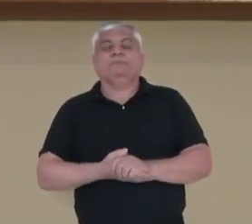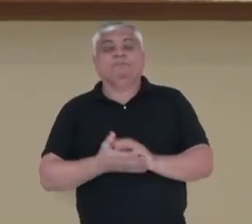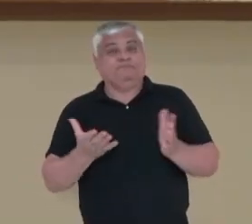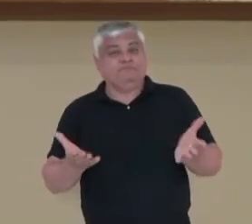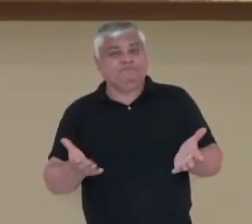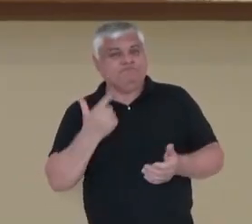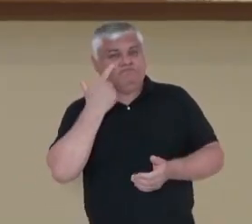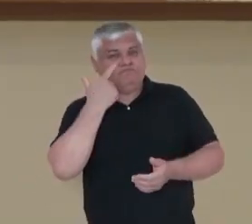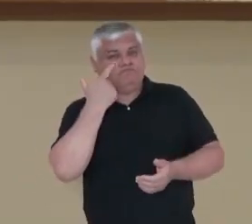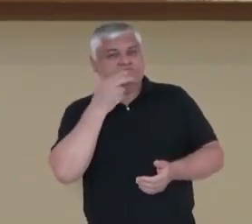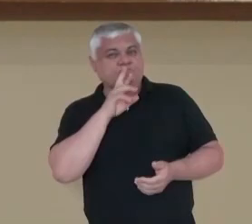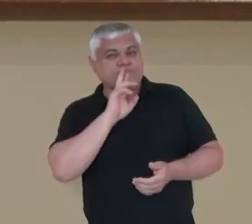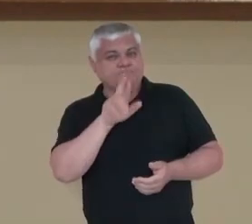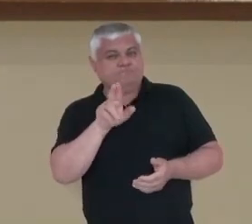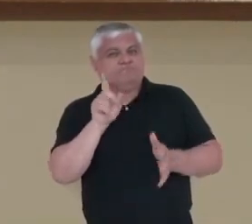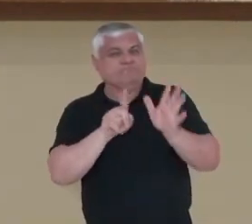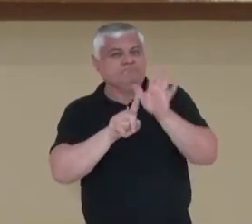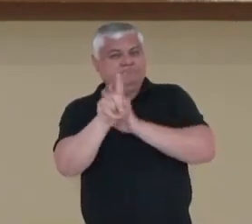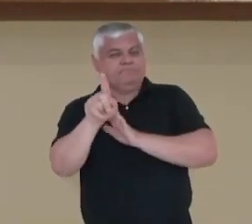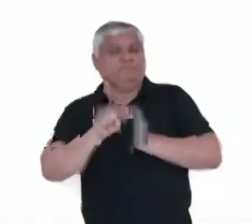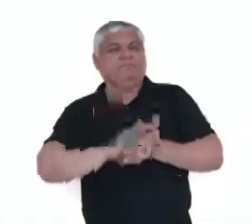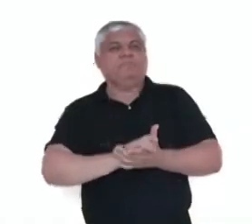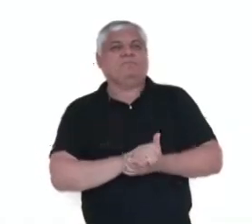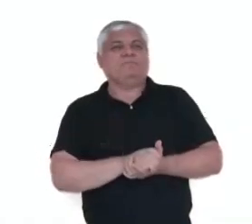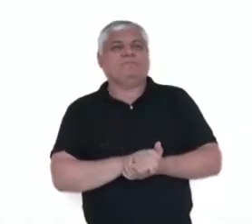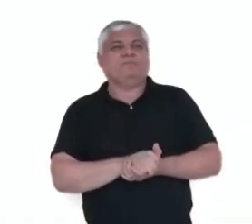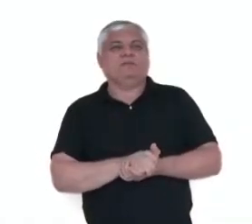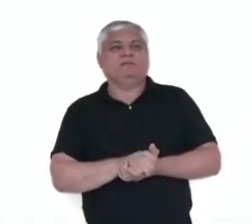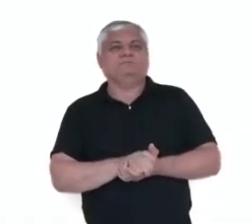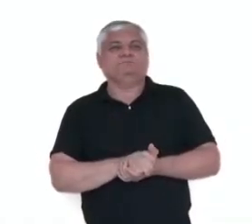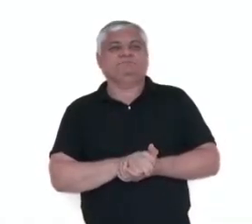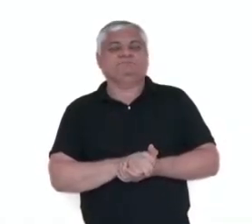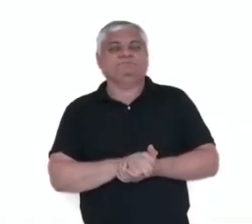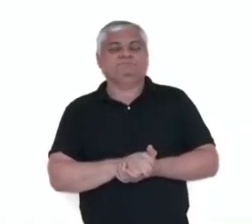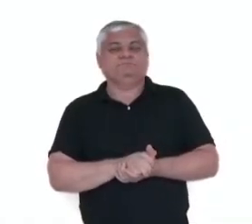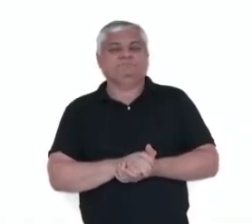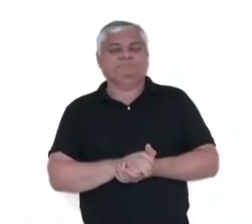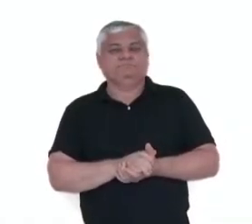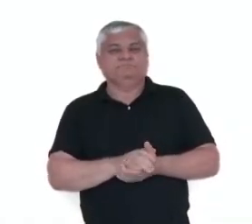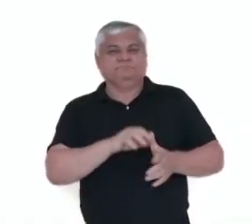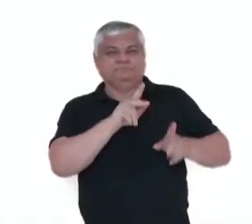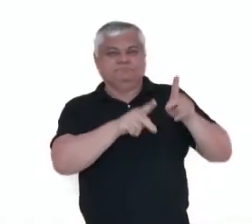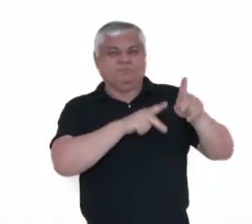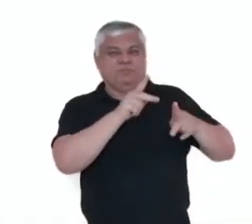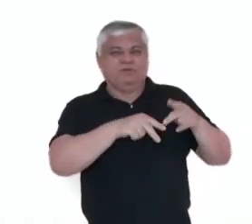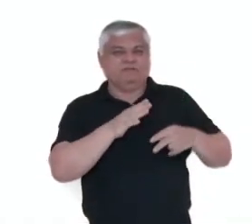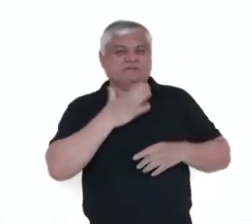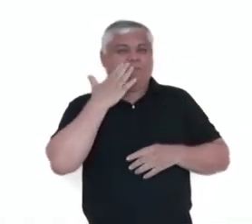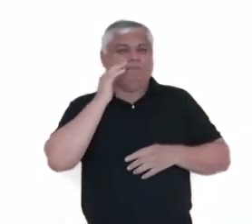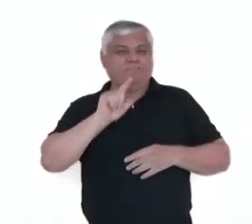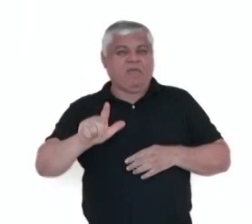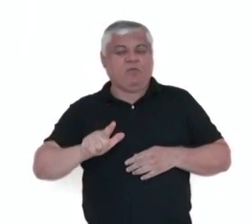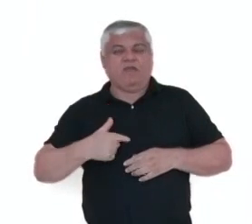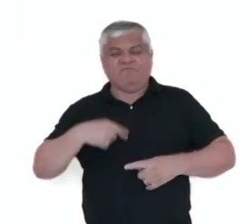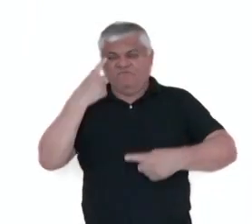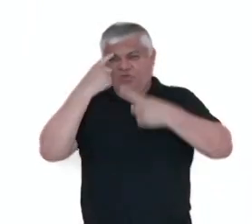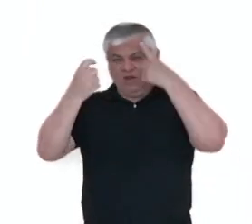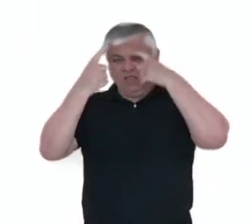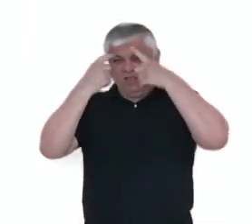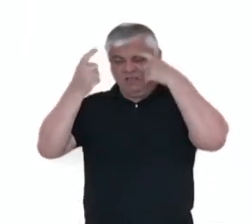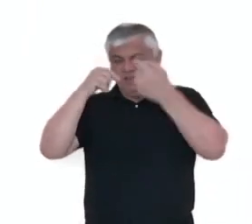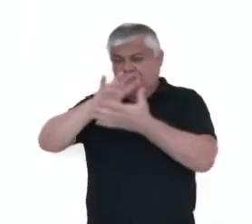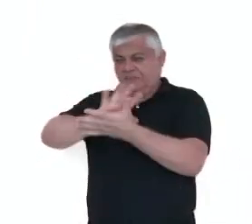Então, vamos dar uma olhada nessa pergunta? Olha só, a atuação dos belgas no Congo foi de extrema violência e